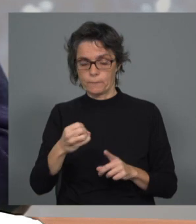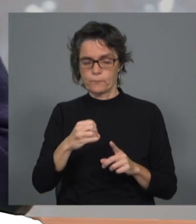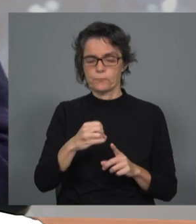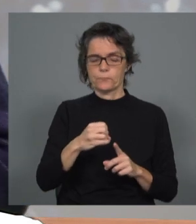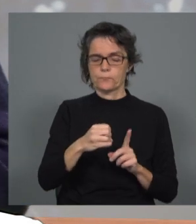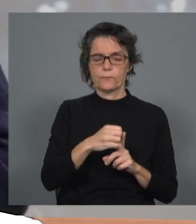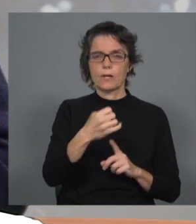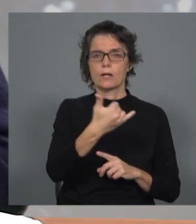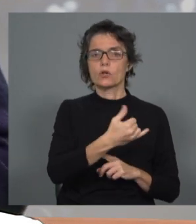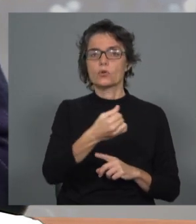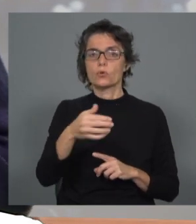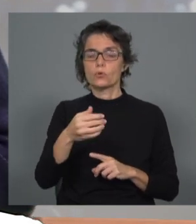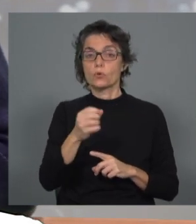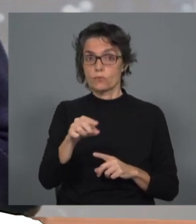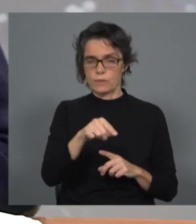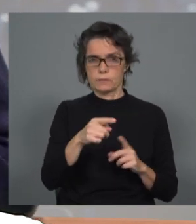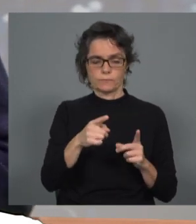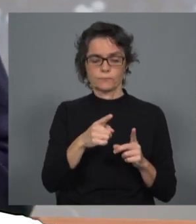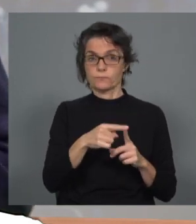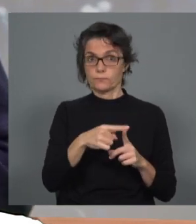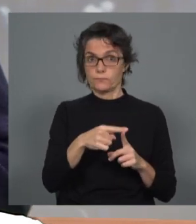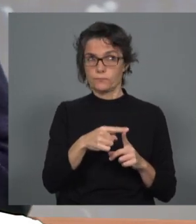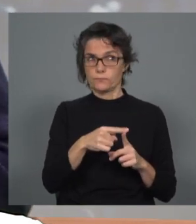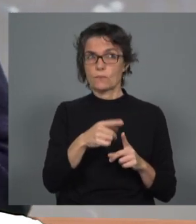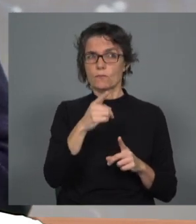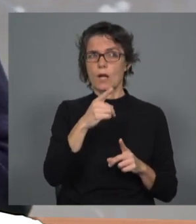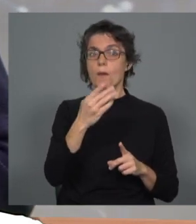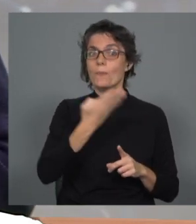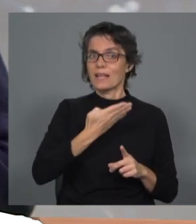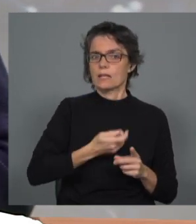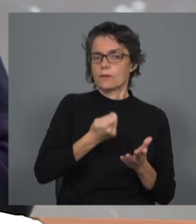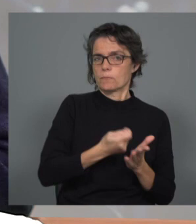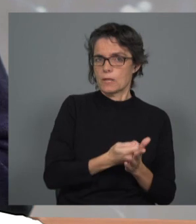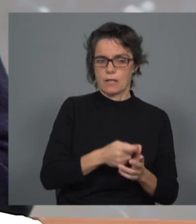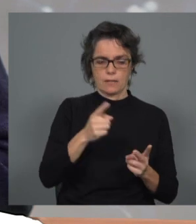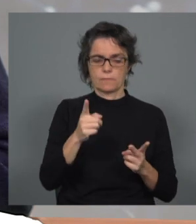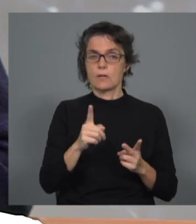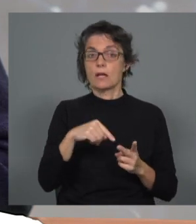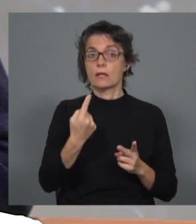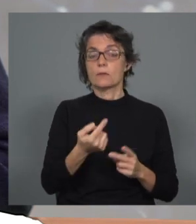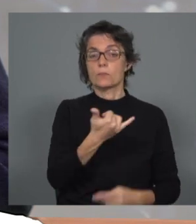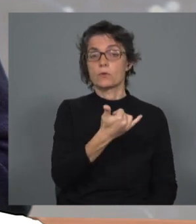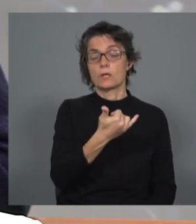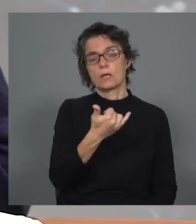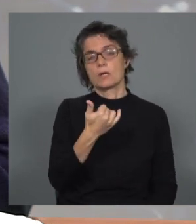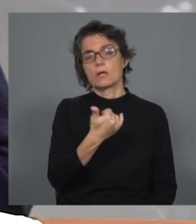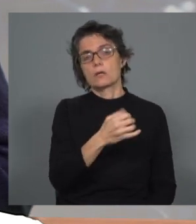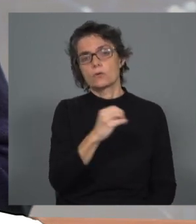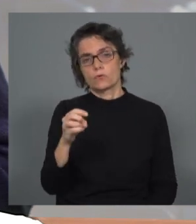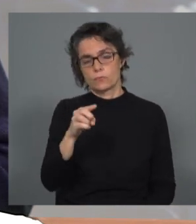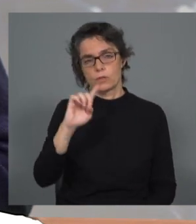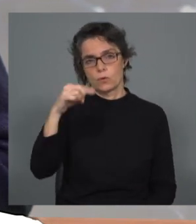países altamente endividados, de 1988 a 2000, e depois em 2000 também tínhamos tido uma